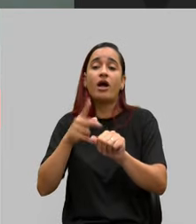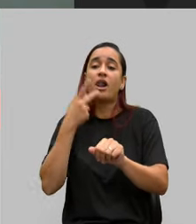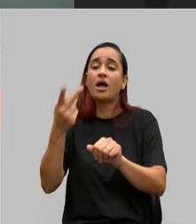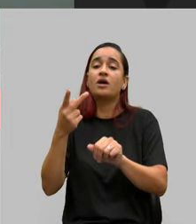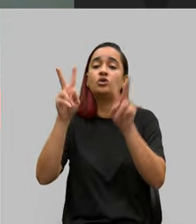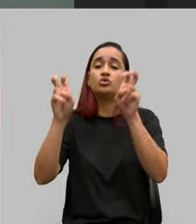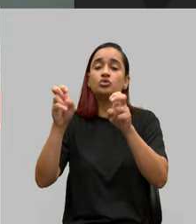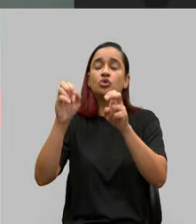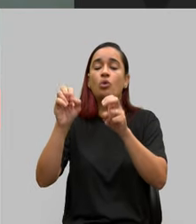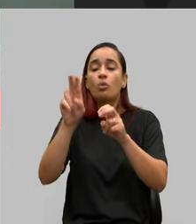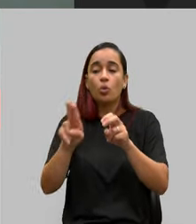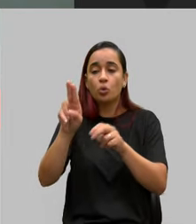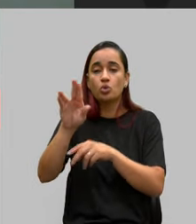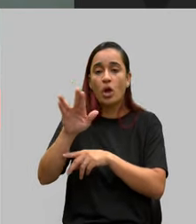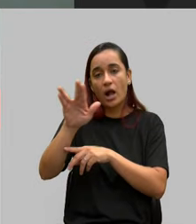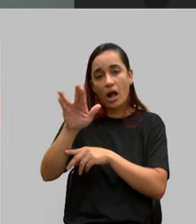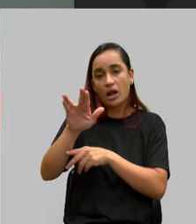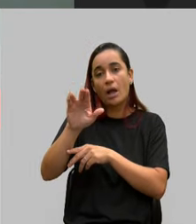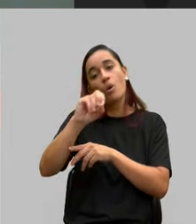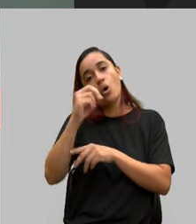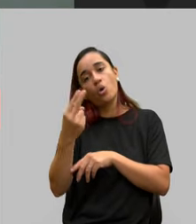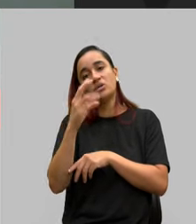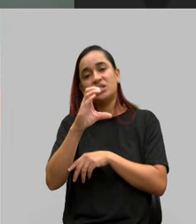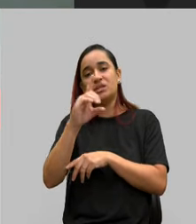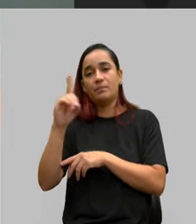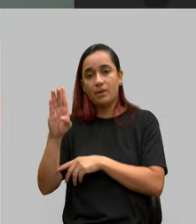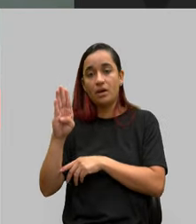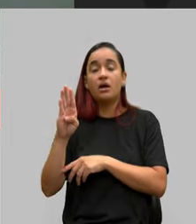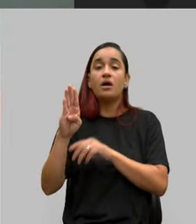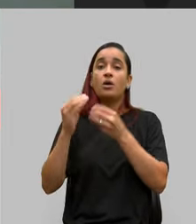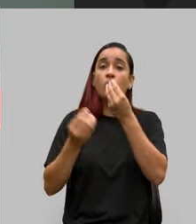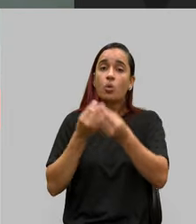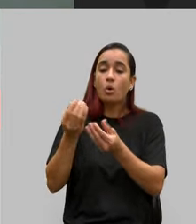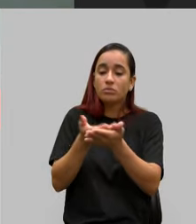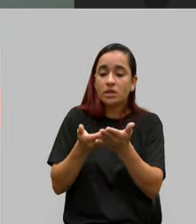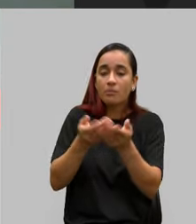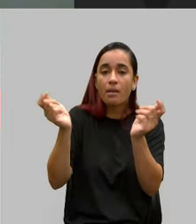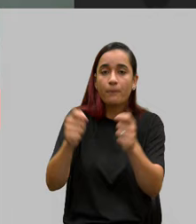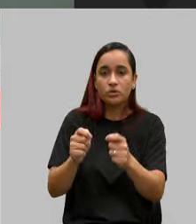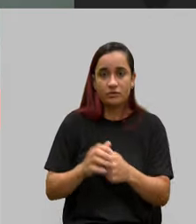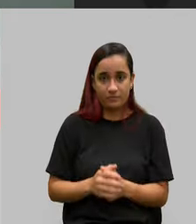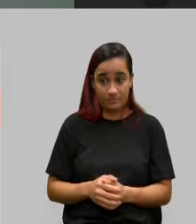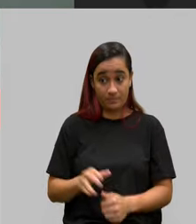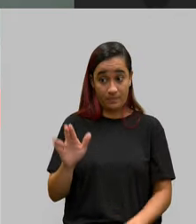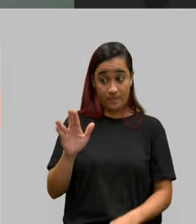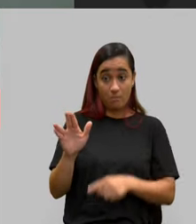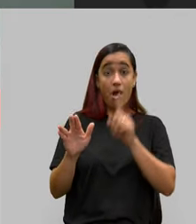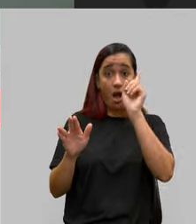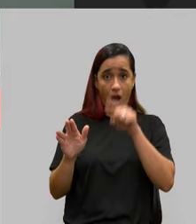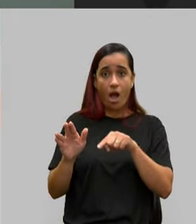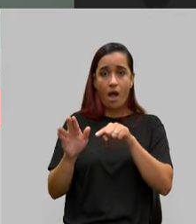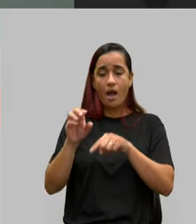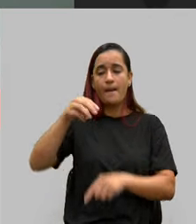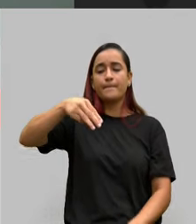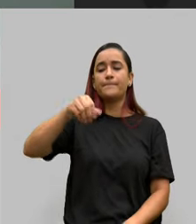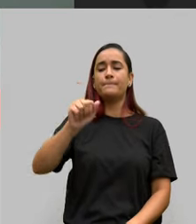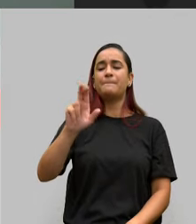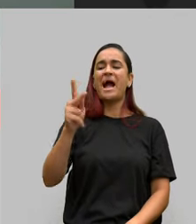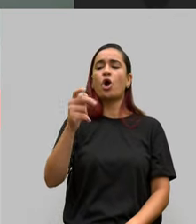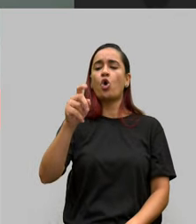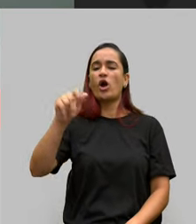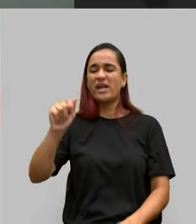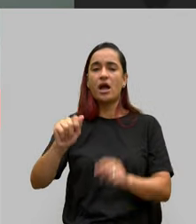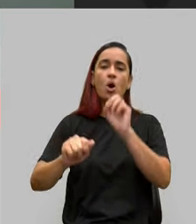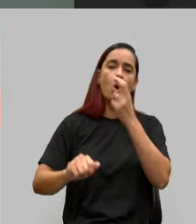cannabidiol como uma terapia anticonvulsivante cannabis liamba maconha independente do nome usado estamos